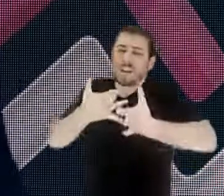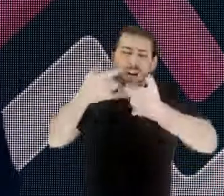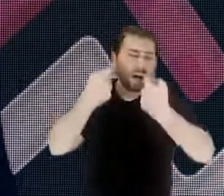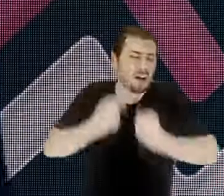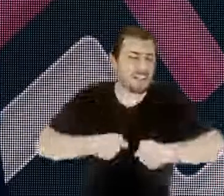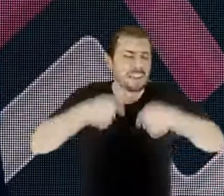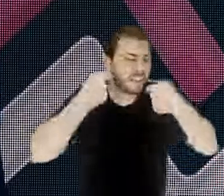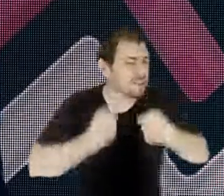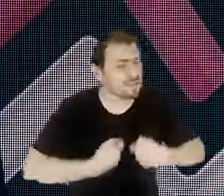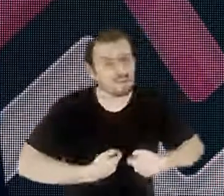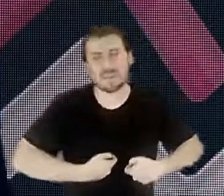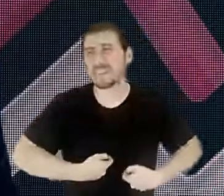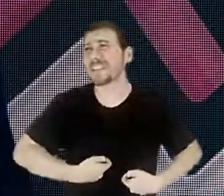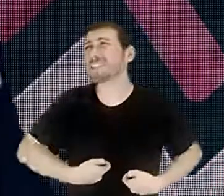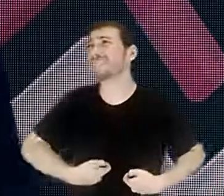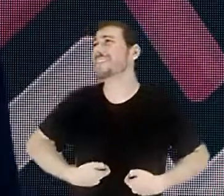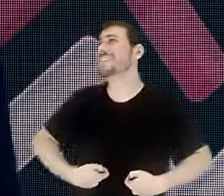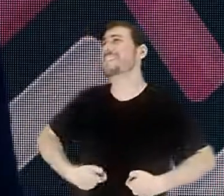misericórdia,